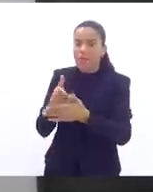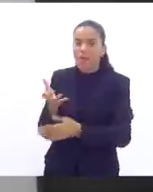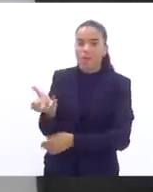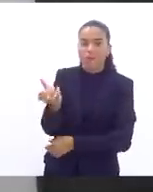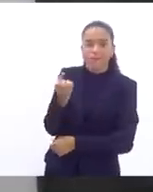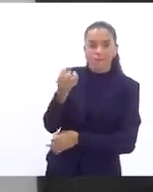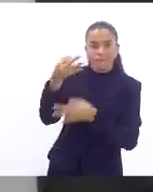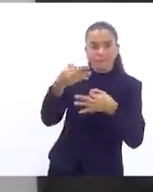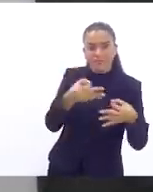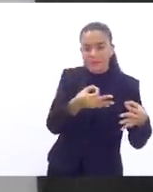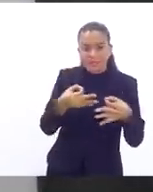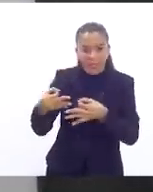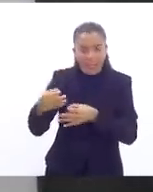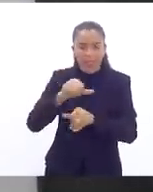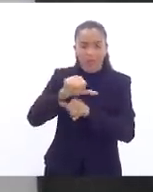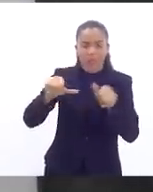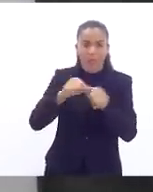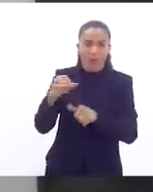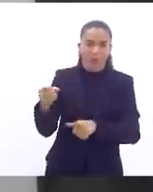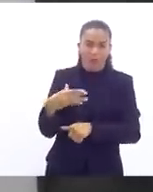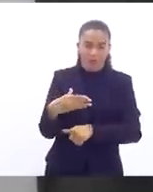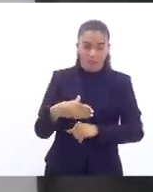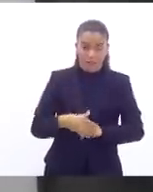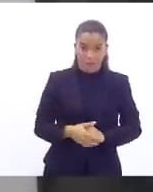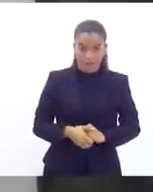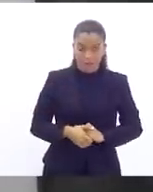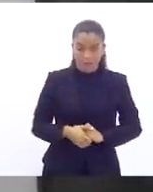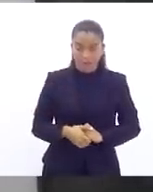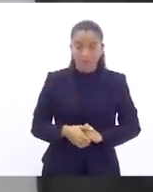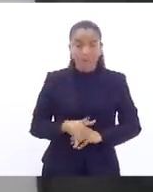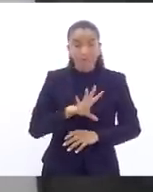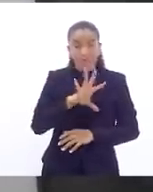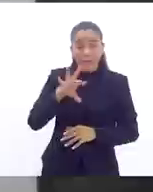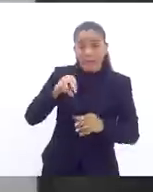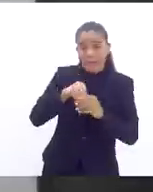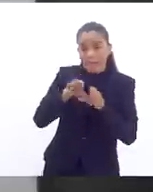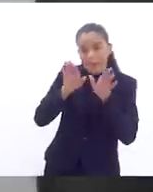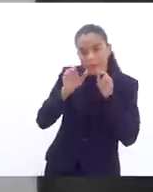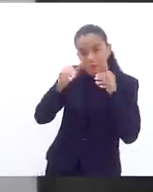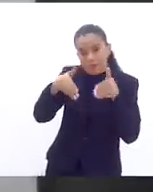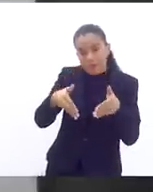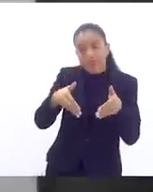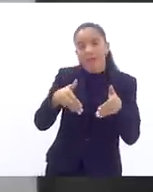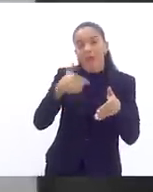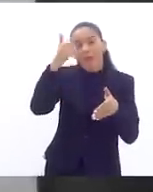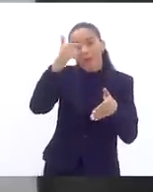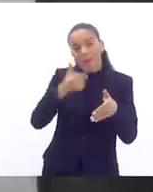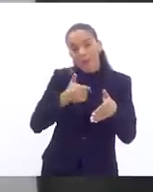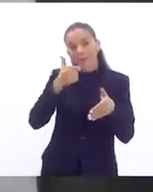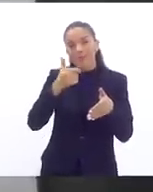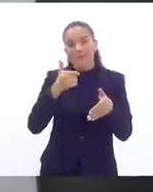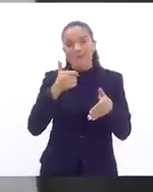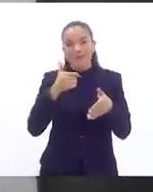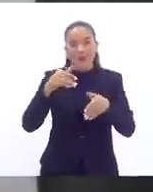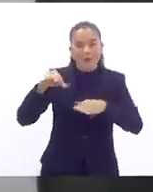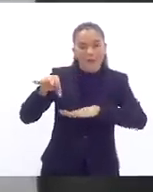devidamente atualizados dentro desse foco eu sou cartesiano